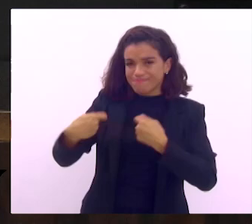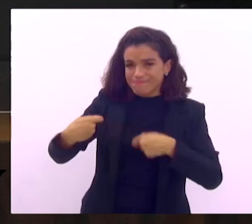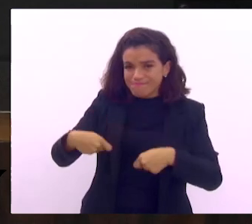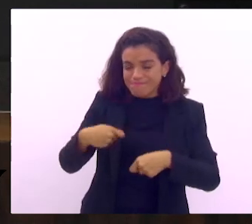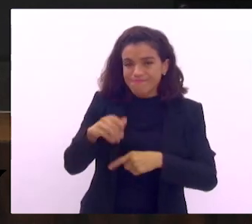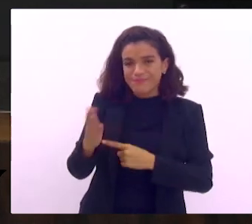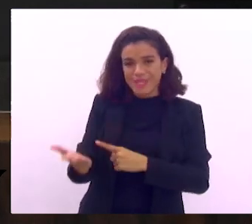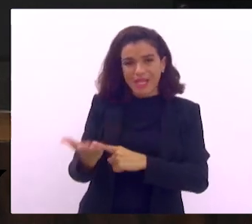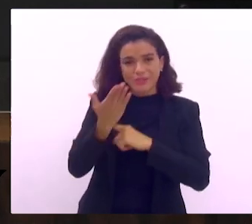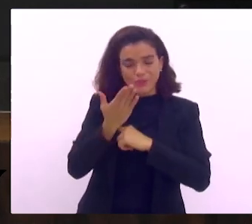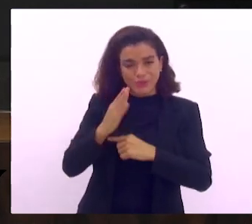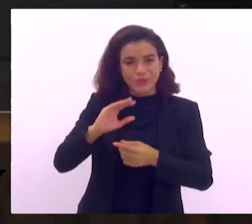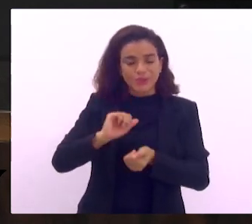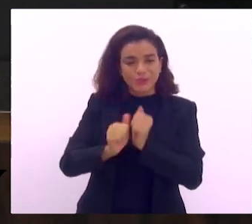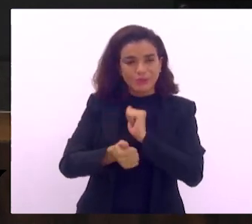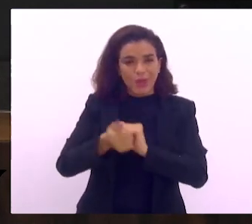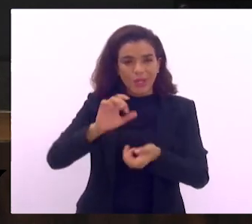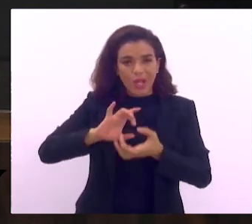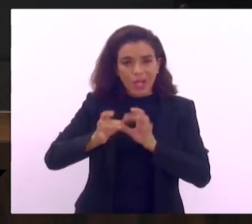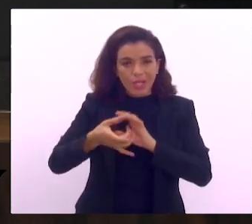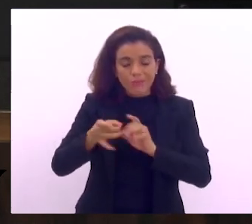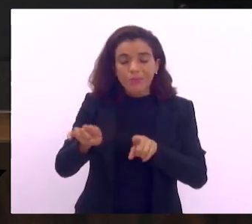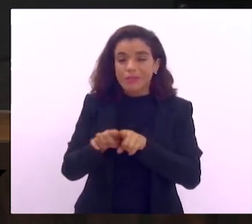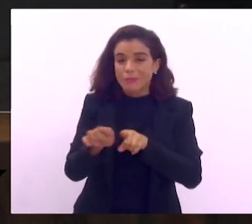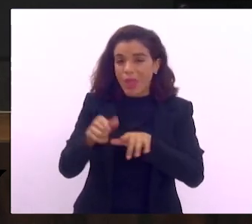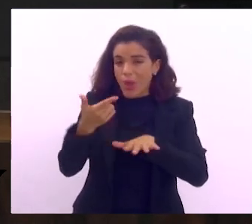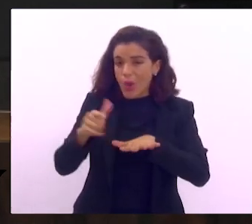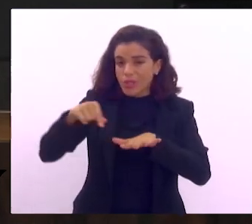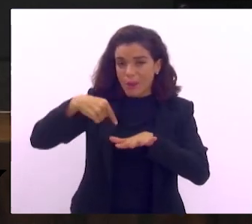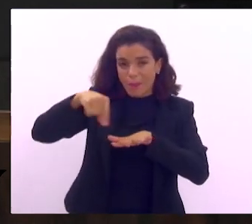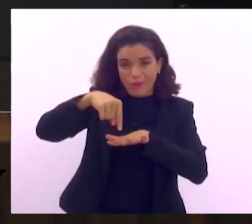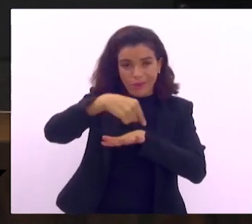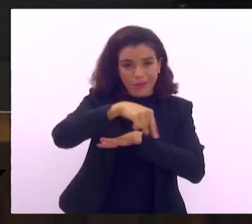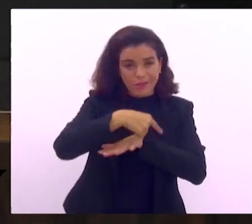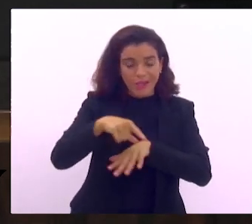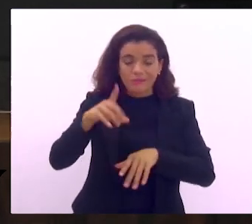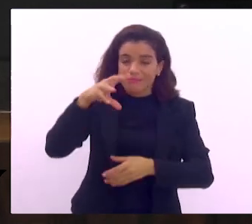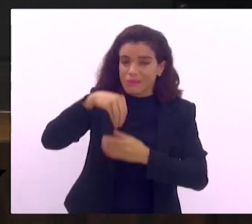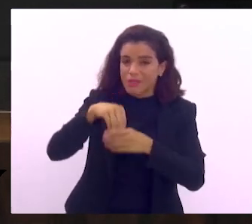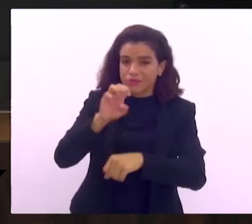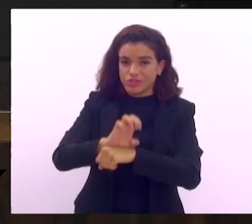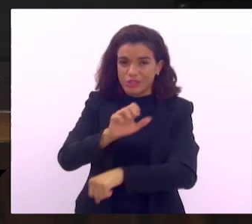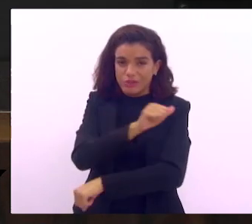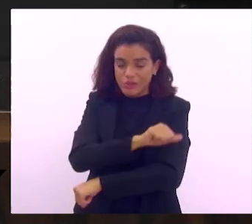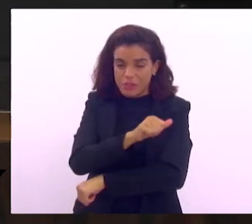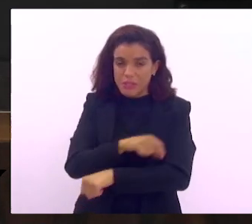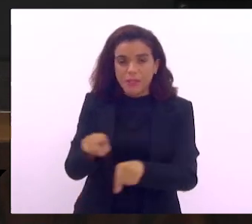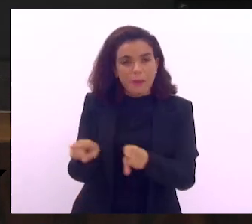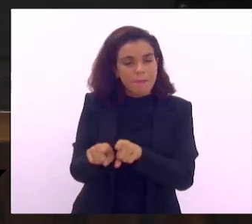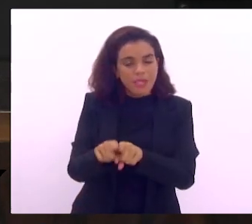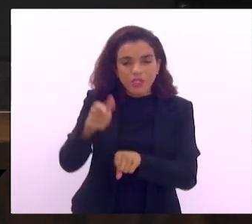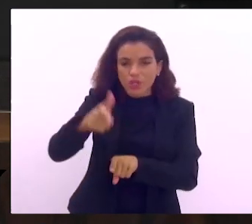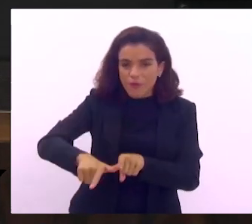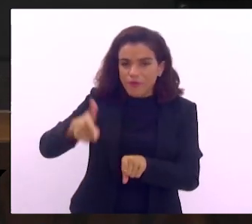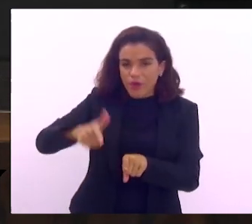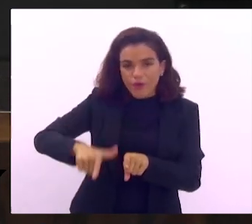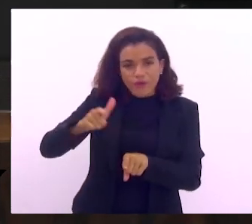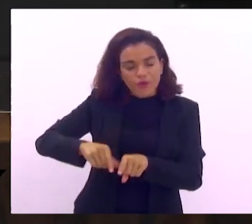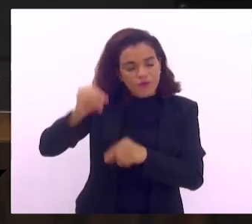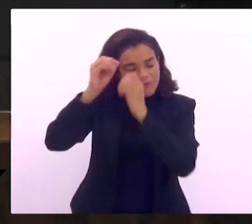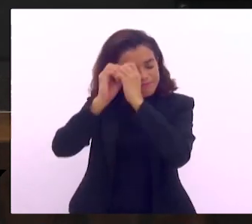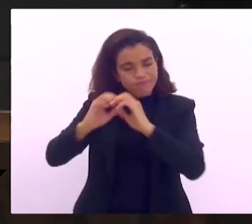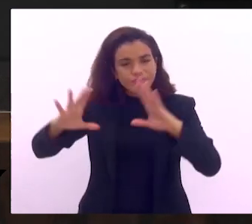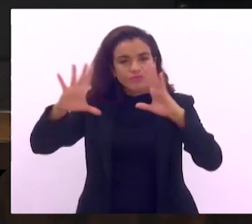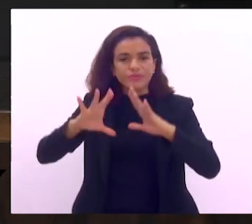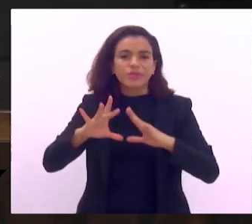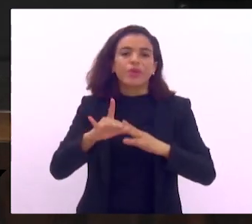só para o esporte olímpico, mas também para outras modalidades aqui no estado do Rio de Janeiro. E eu sempre batendo nessa tecla que a gente tem um sonho muito grande de